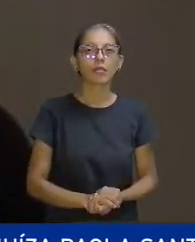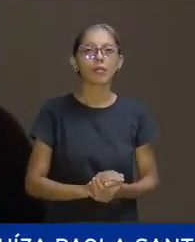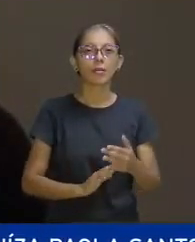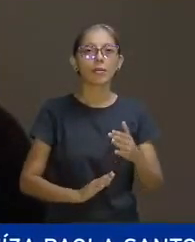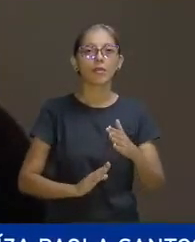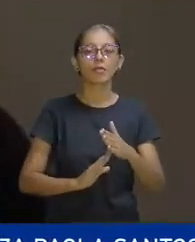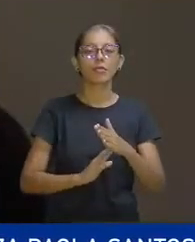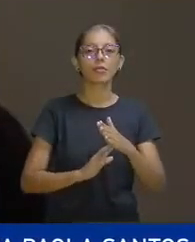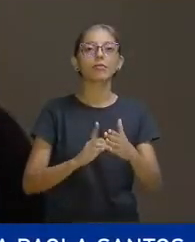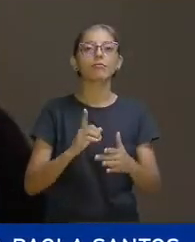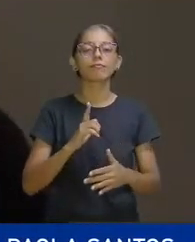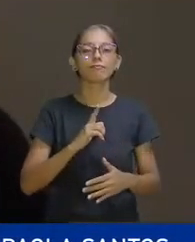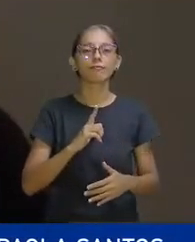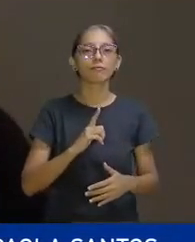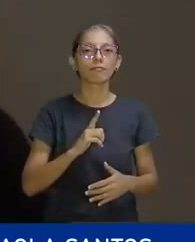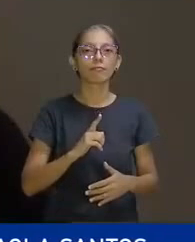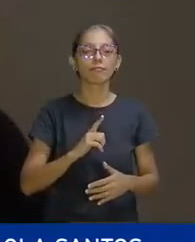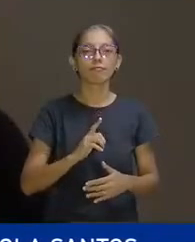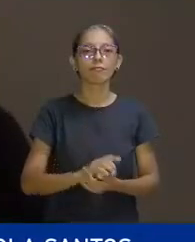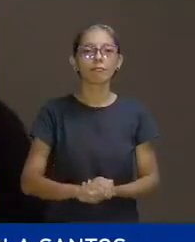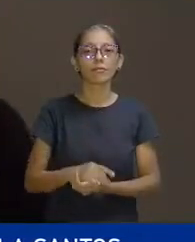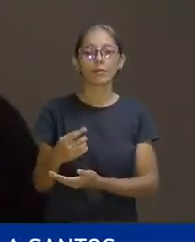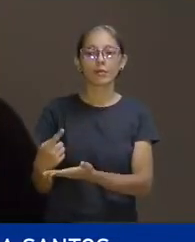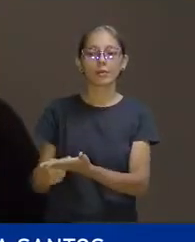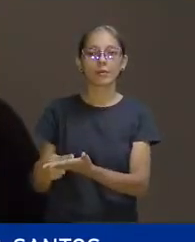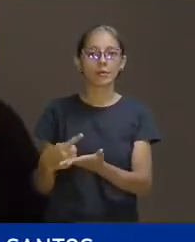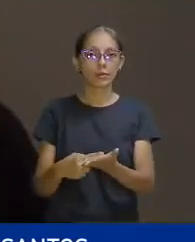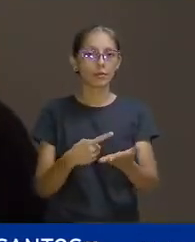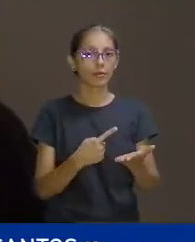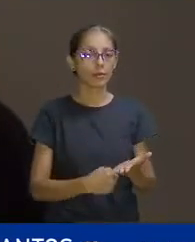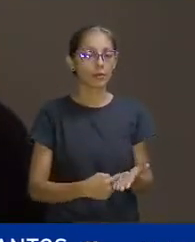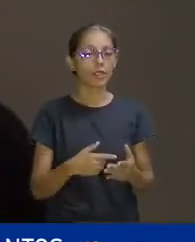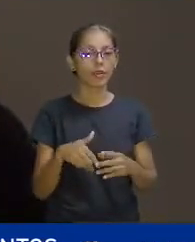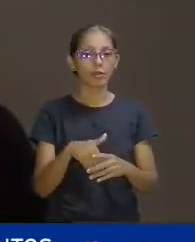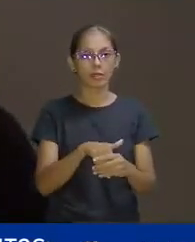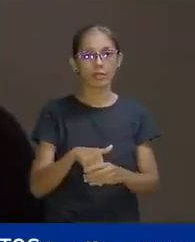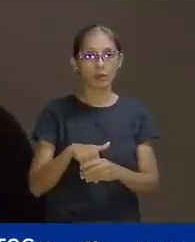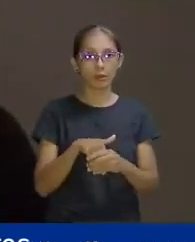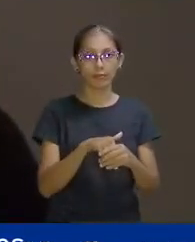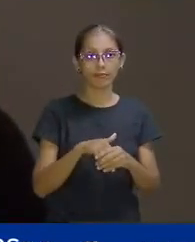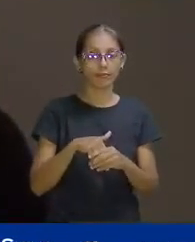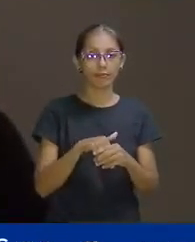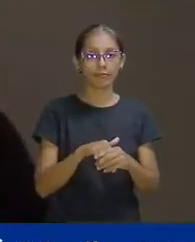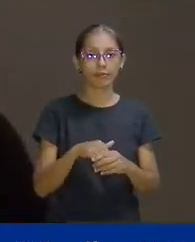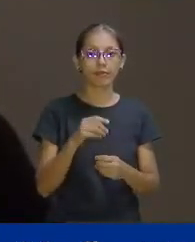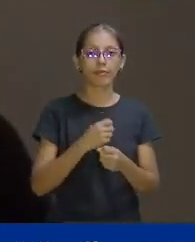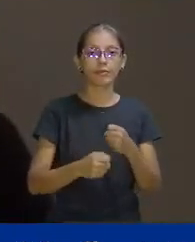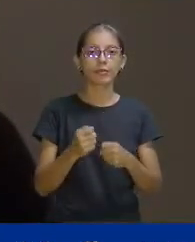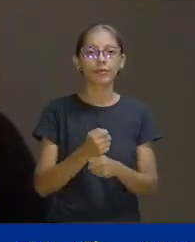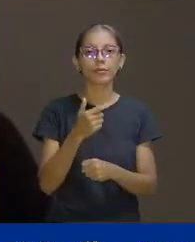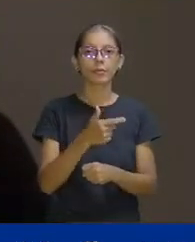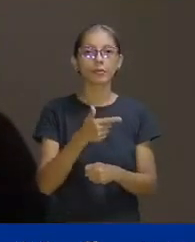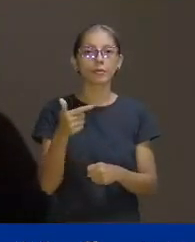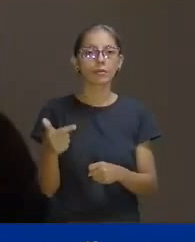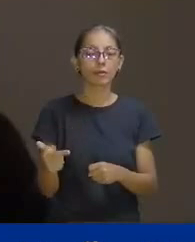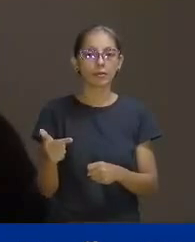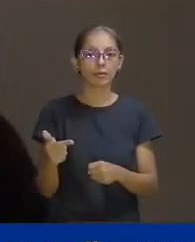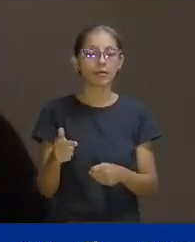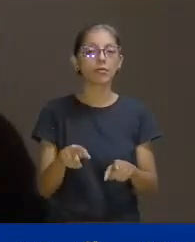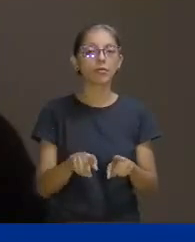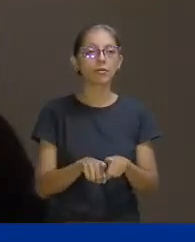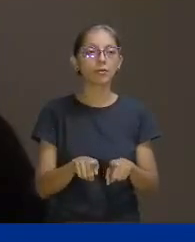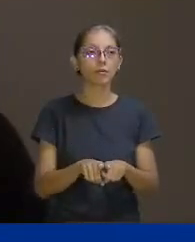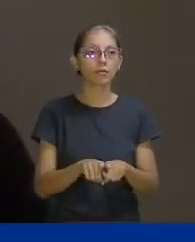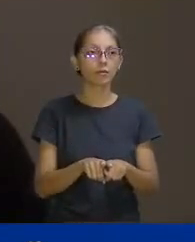contratação que foi estabelecido legalmente pela legislação eleitoral aplicável no processo eleitoral de 2022 e pela